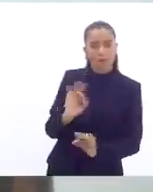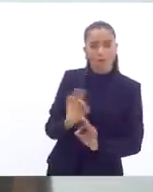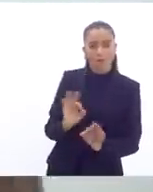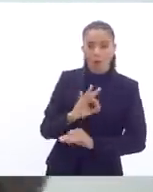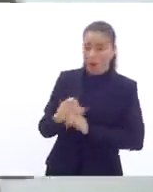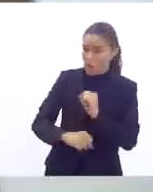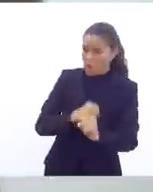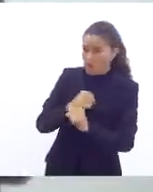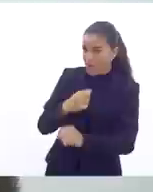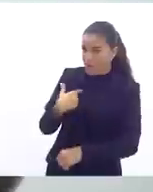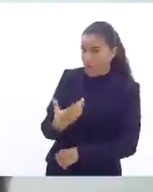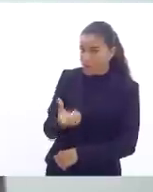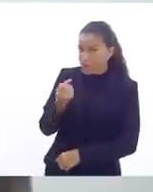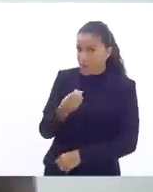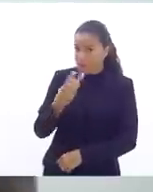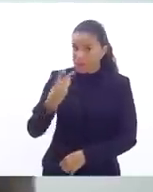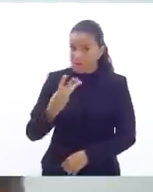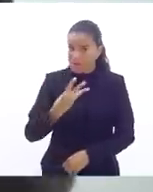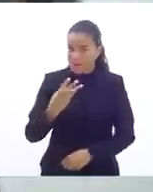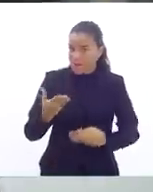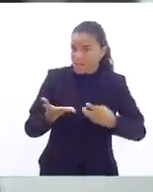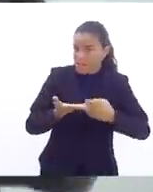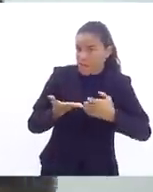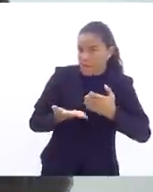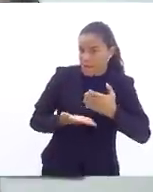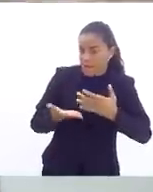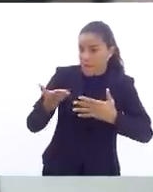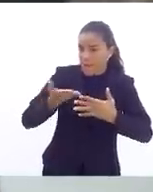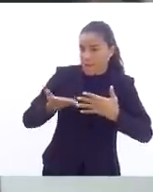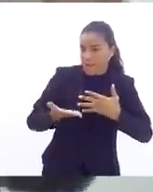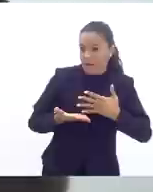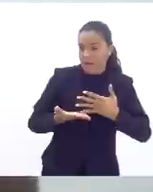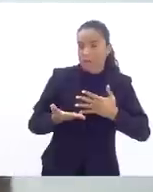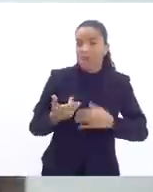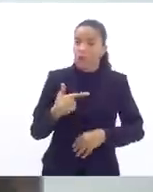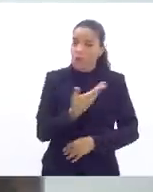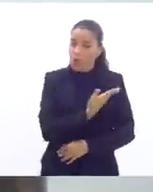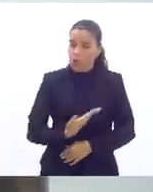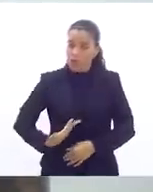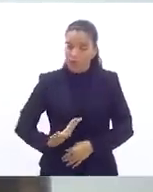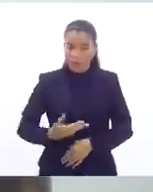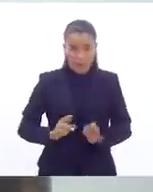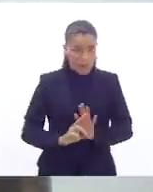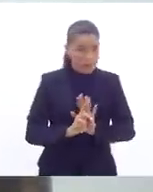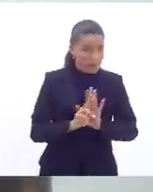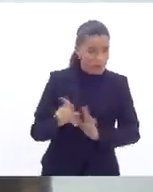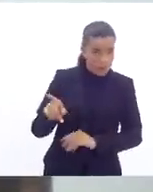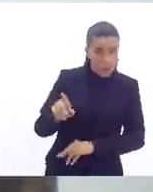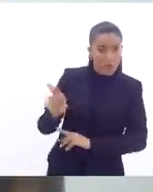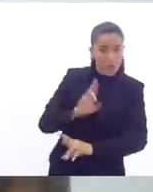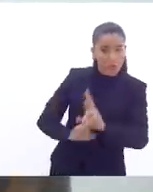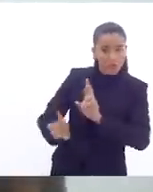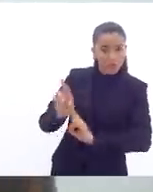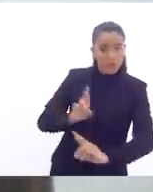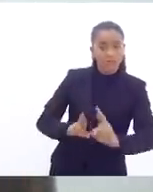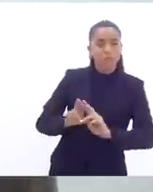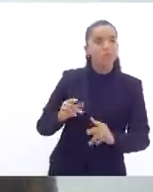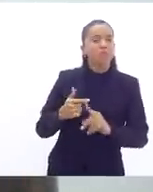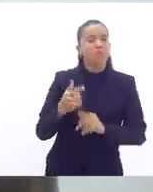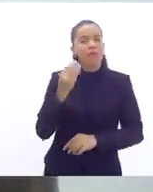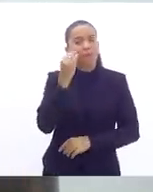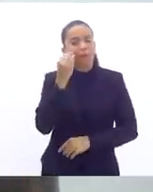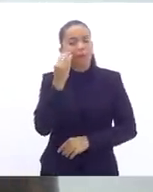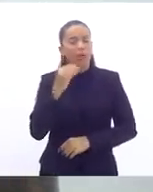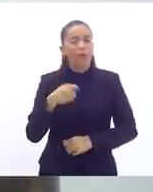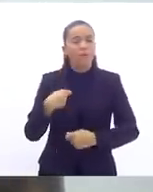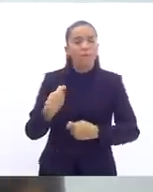ano que vem a gente vai receber a terceira parcela a gente vai ter então a equipe Econômica a equipe do governo que está aqui pode nos responder para tentar trazer um pouco